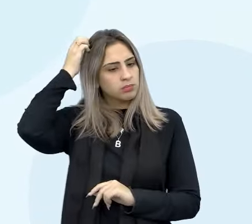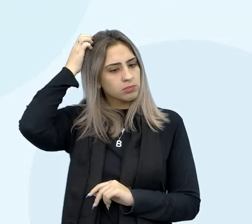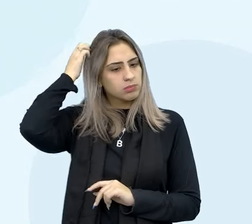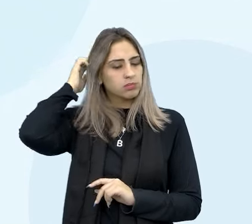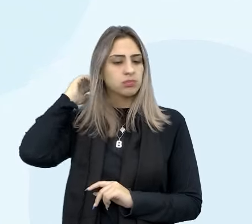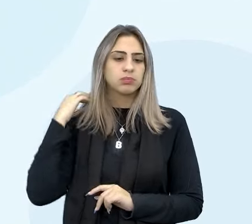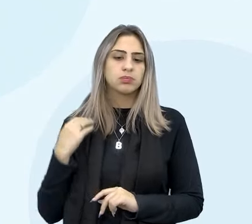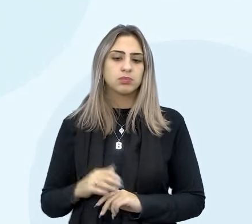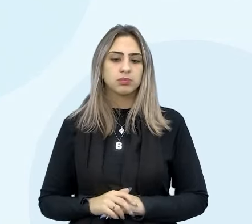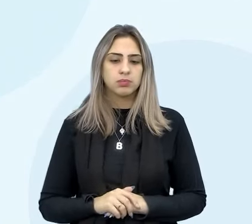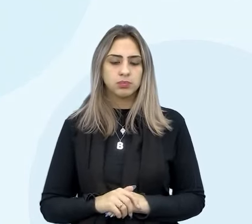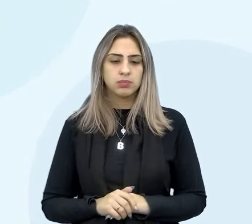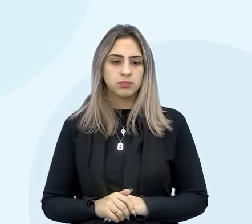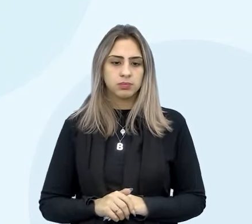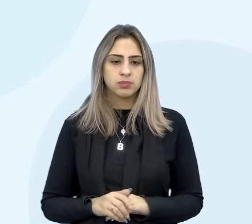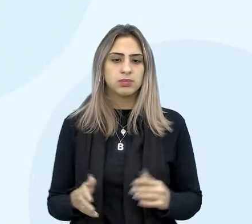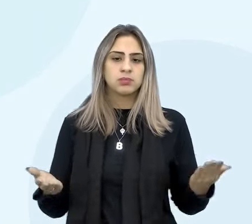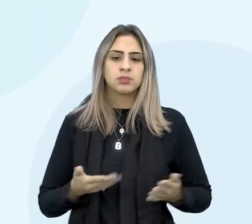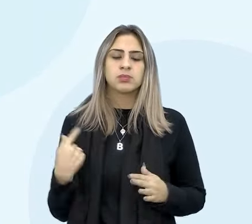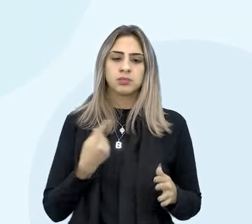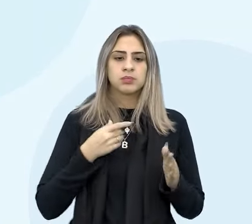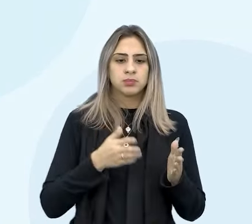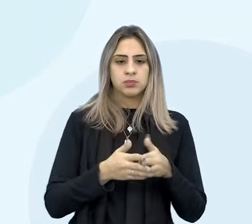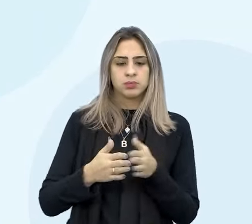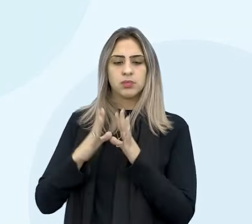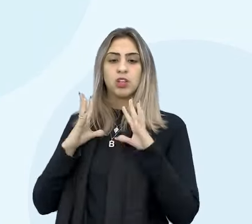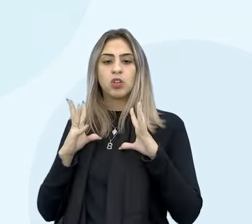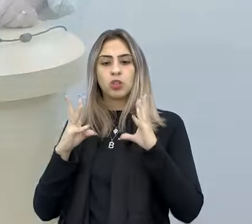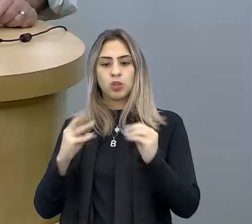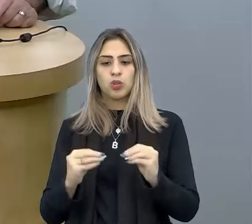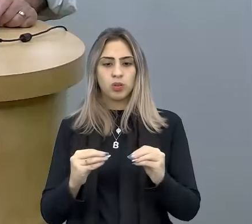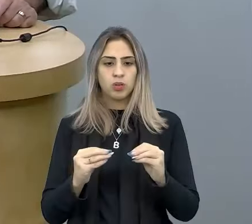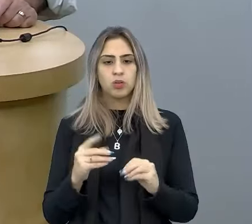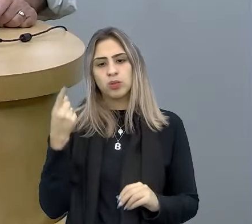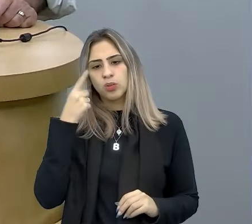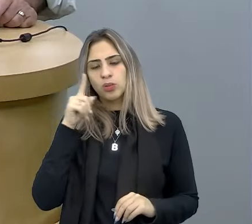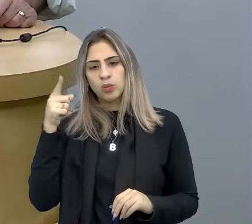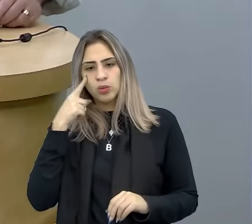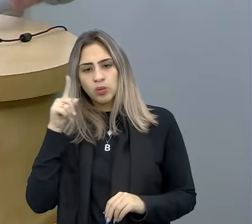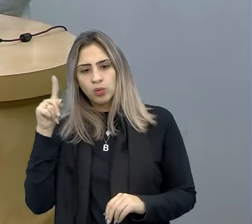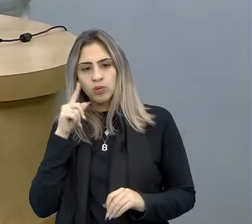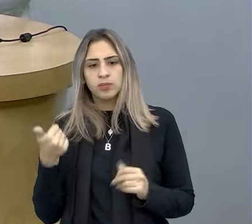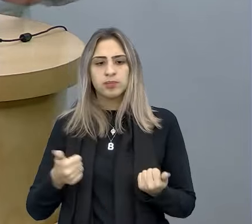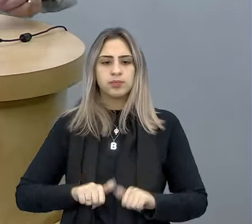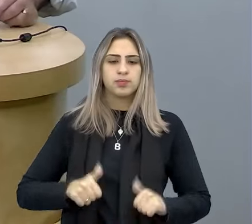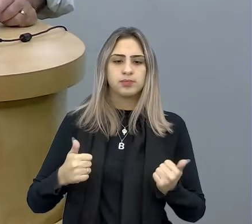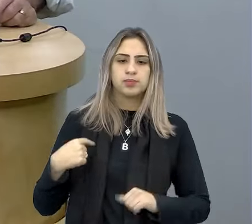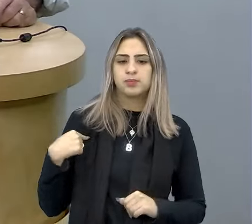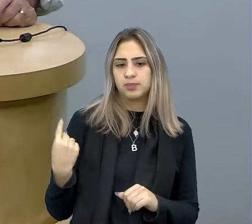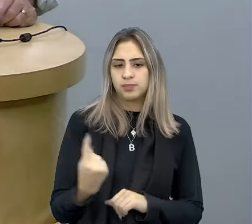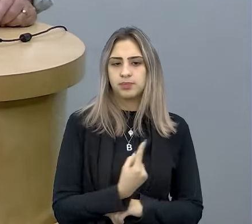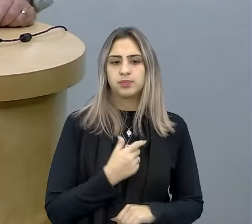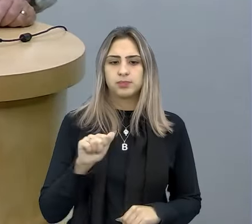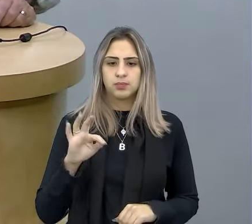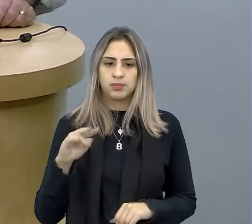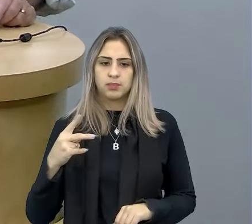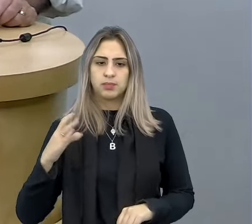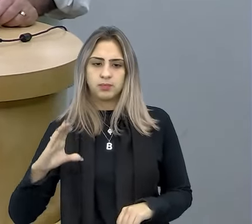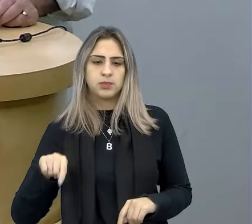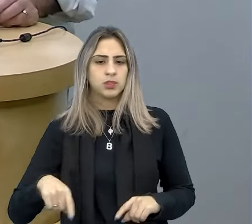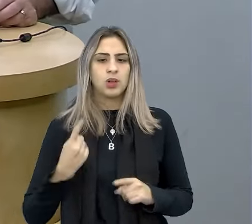anterior. Muito bem, agora nós pedimos aí a todos as dúvidas e a avaliação da nossa ATPC, hoje